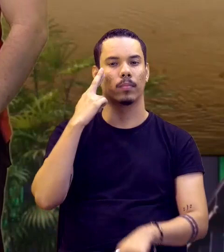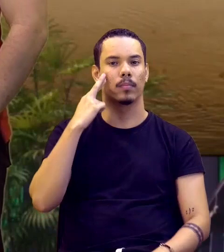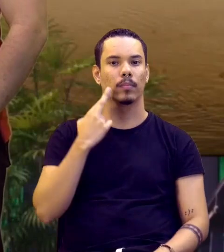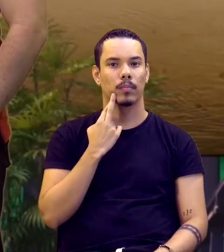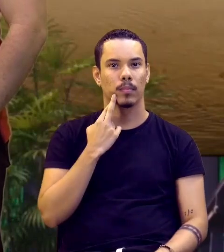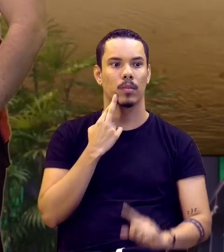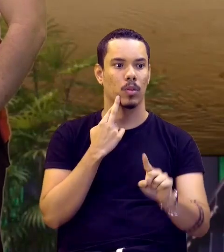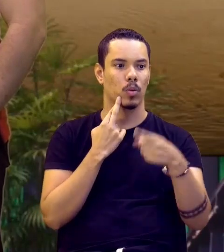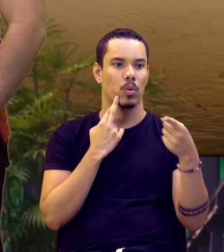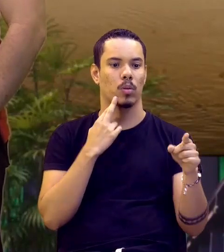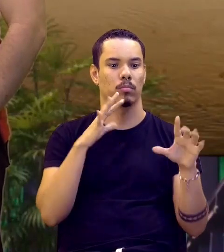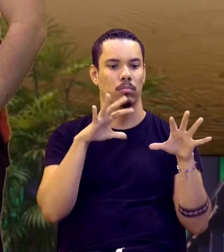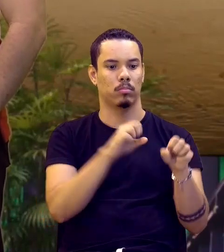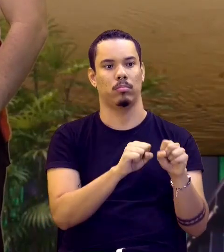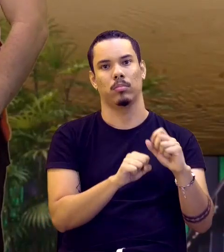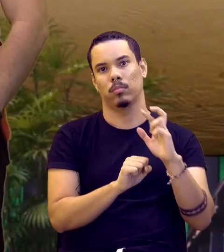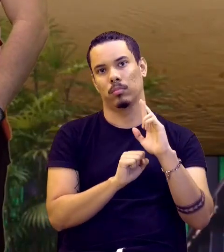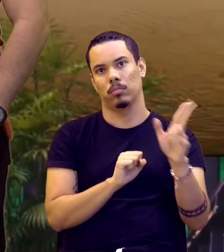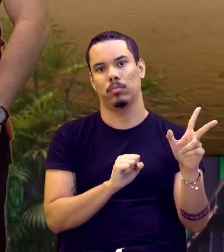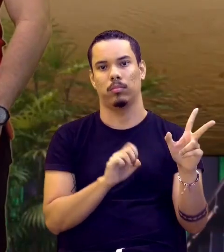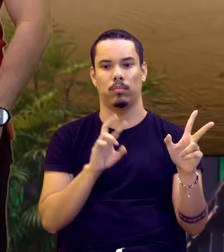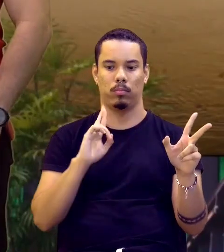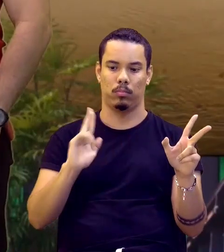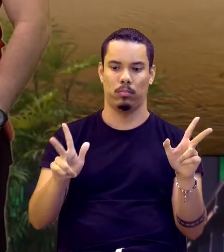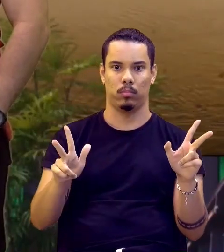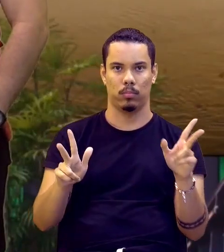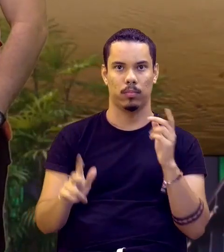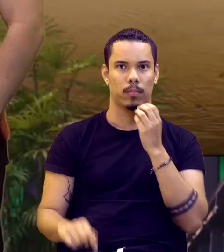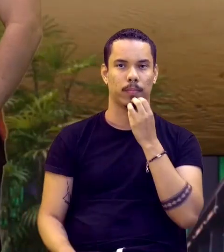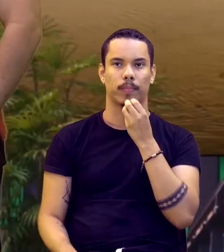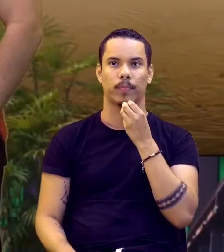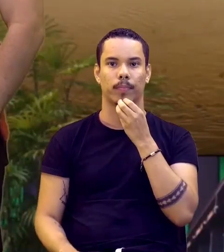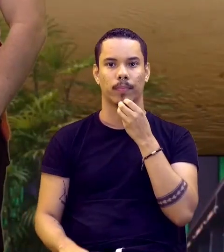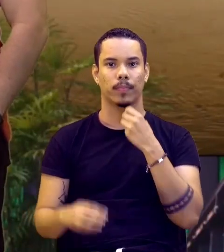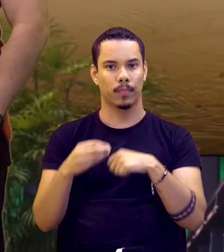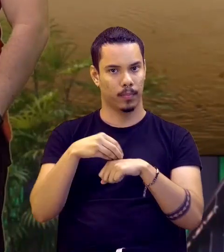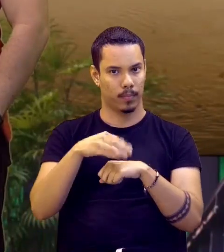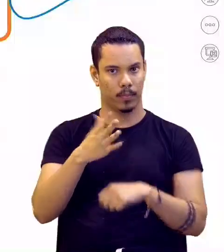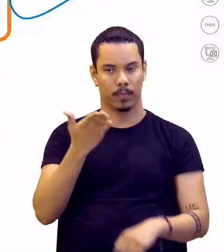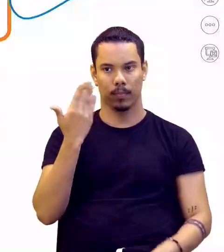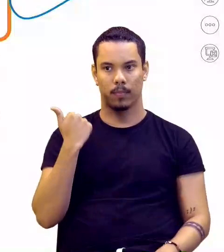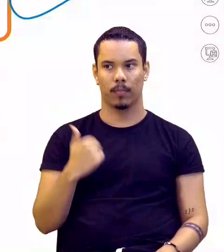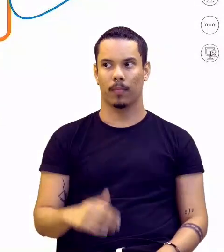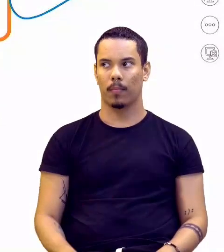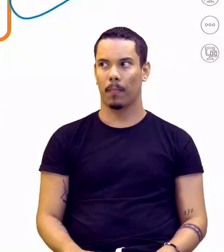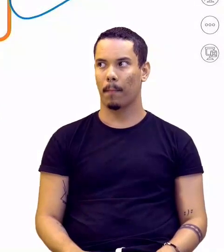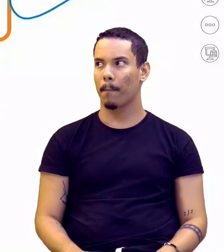instalação é outro, são datas distintas. Show de bola. Ok? É isso aí, galera. Fica a dica. Vamos lá, no quadro.